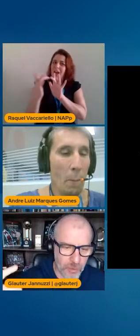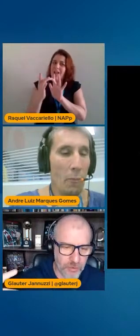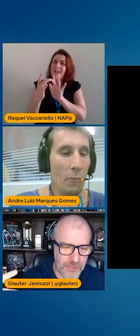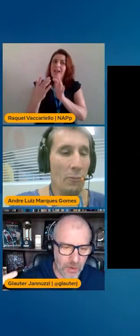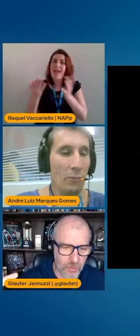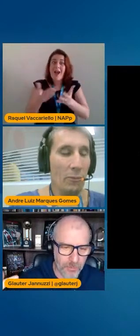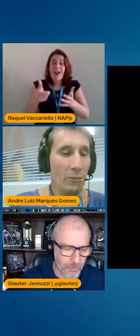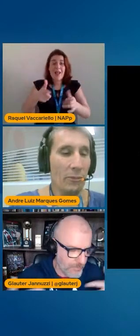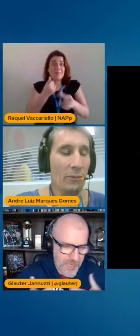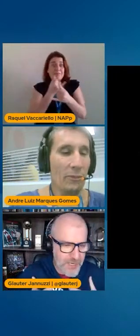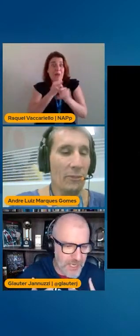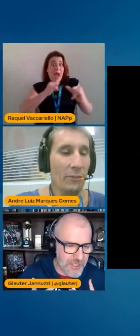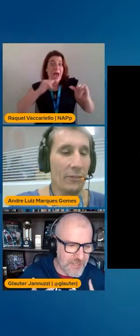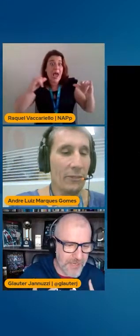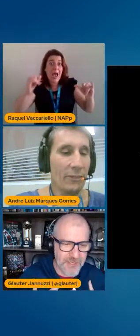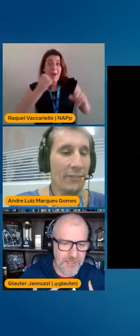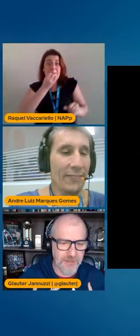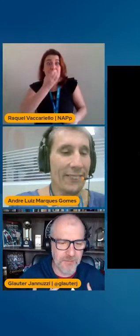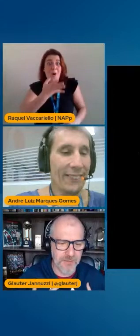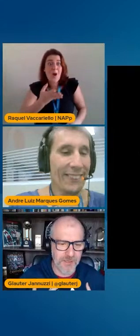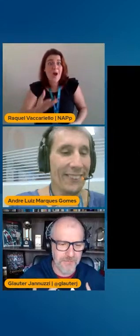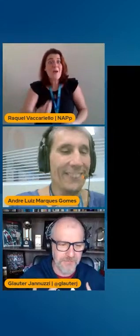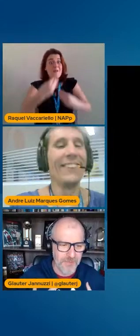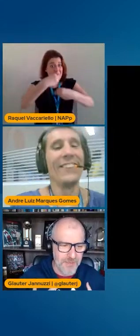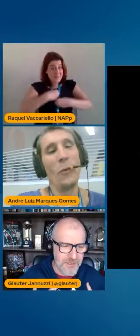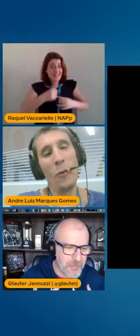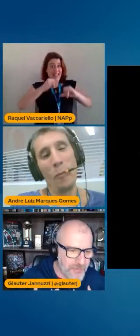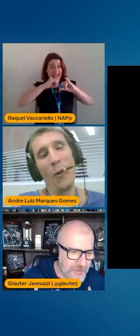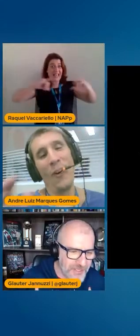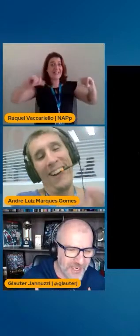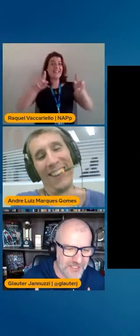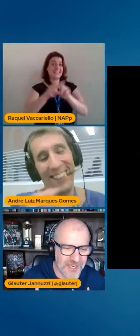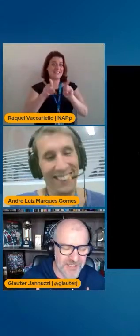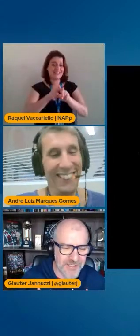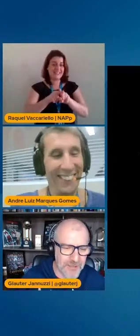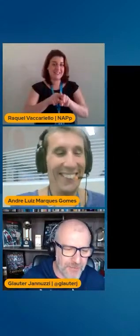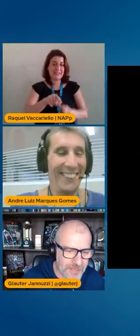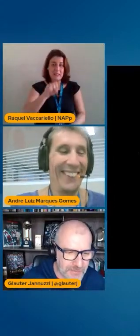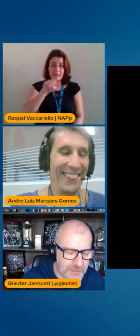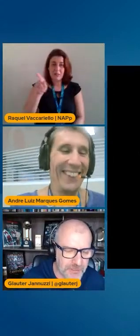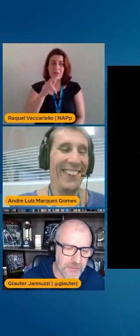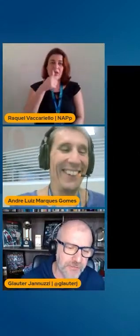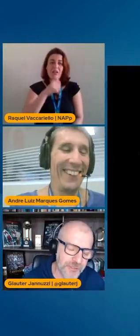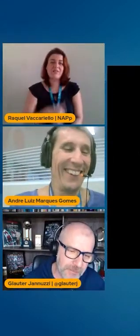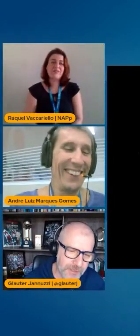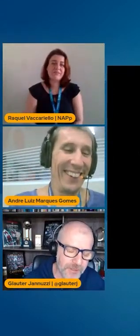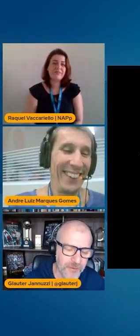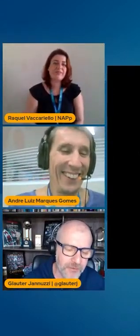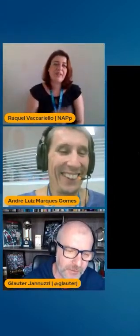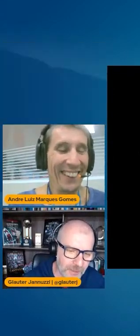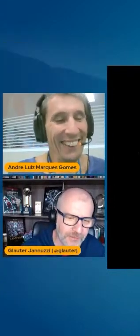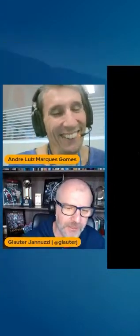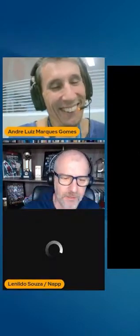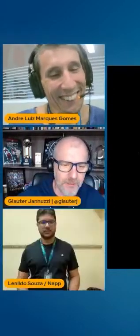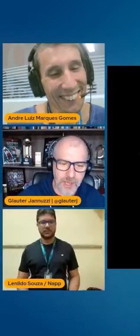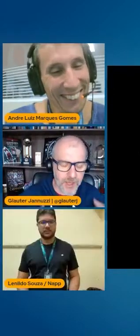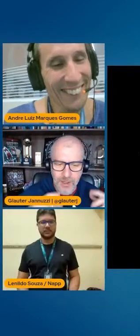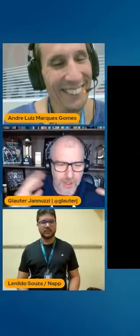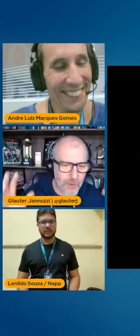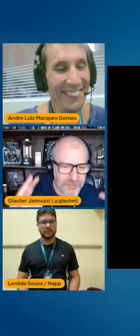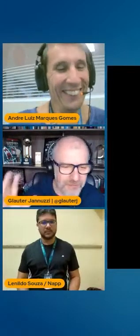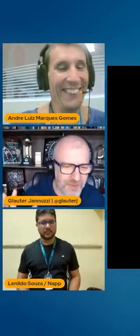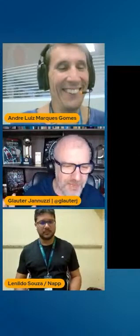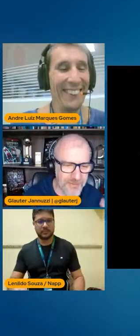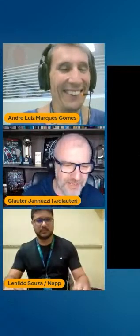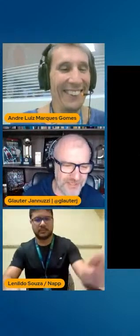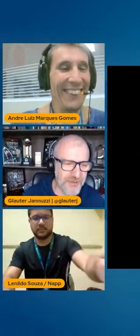energia boa total, pô, me reenergiza mais ainda também. Se o professor André chegasse aqui e falasse baixinho, vou chamar aqui agora o Glau.